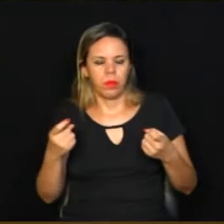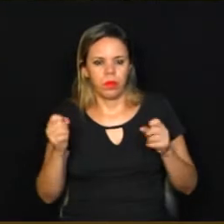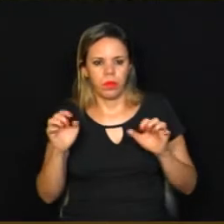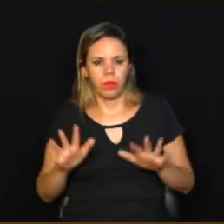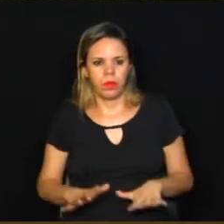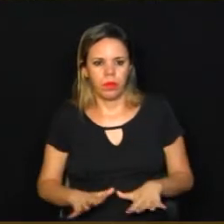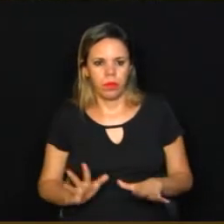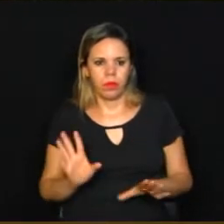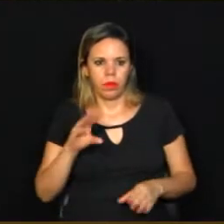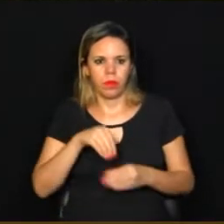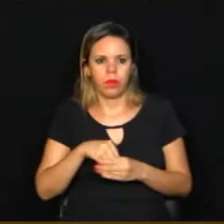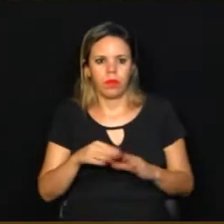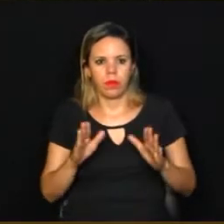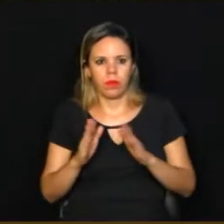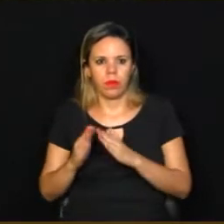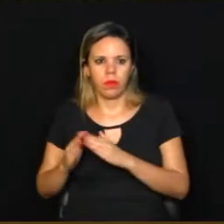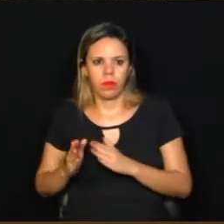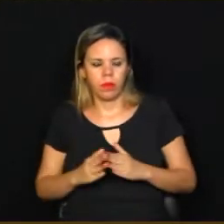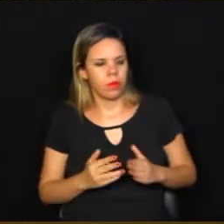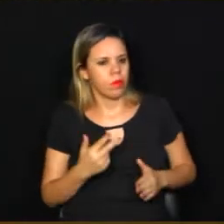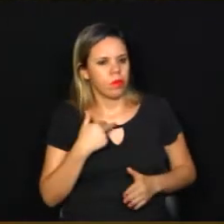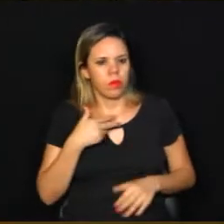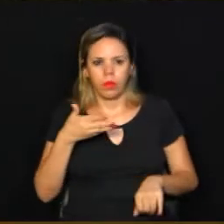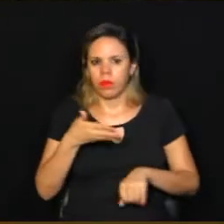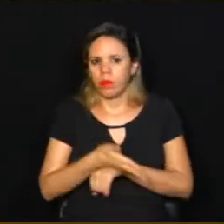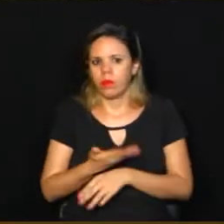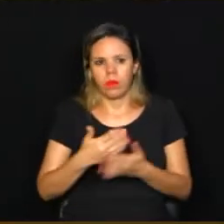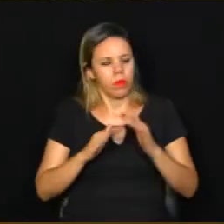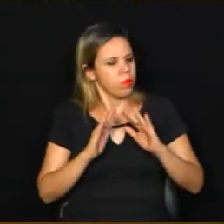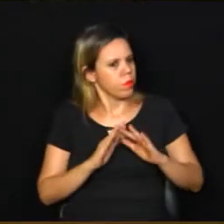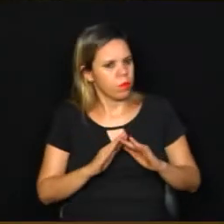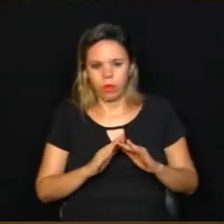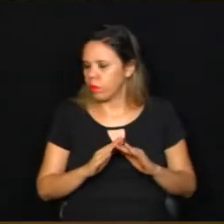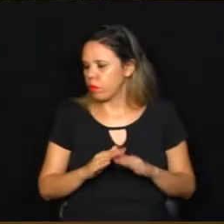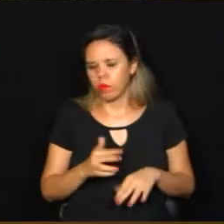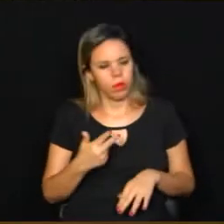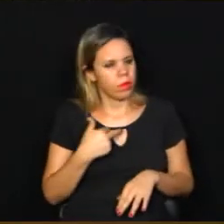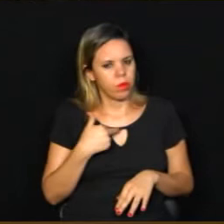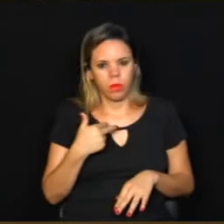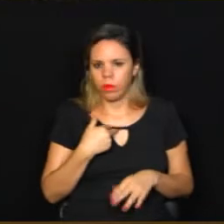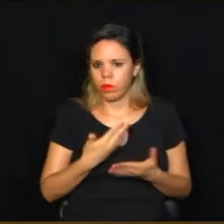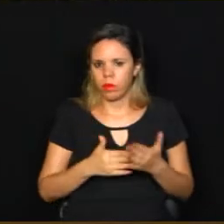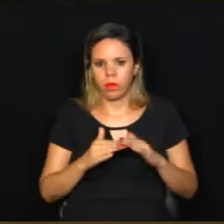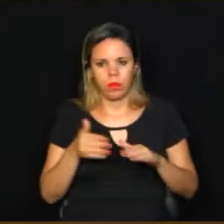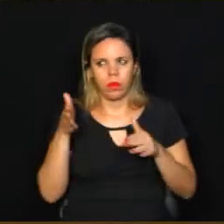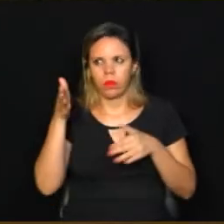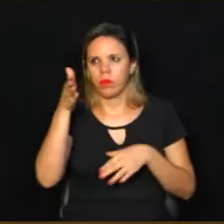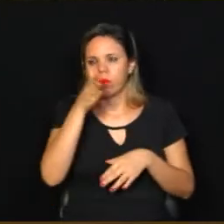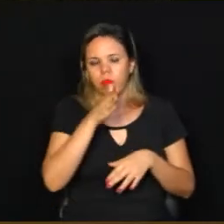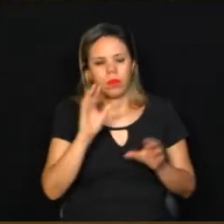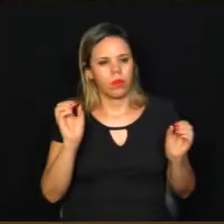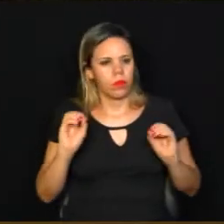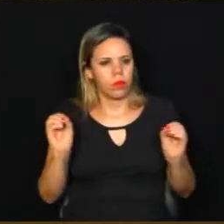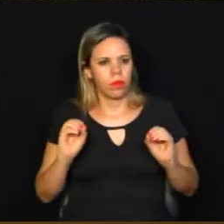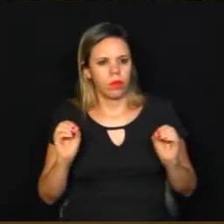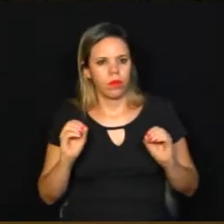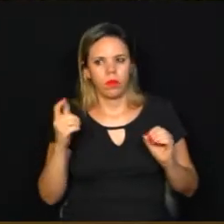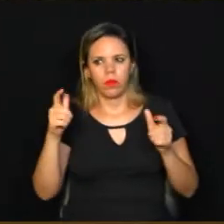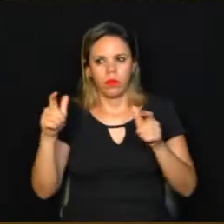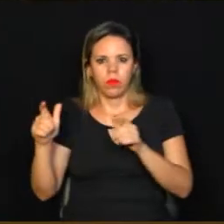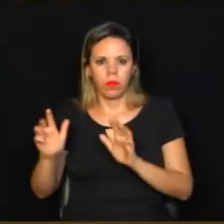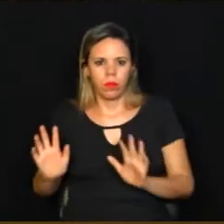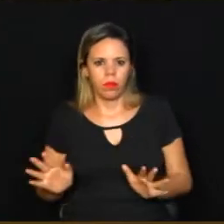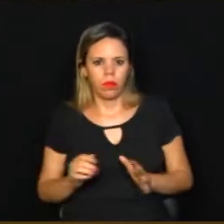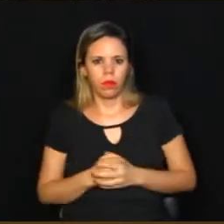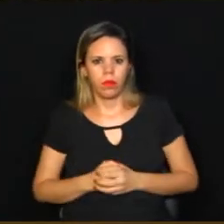ficaram mais dentro de casa, sem poder acessar as escolas, sem poder acessar lazer, sem poder acessar outros